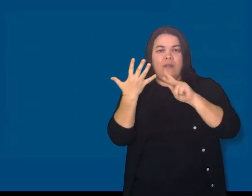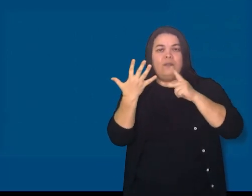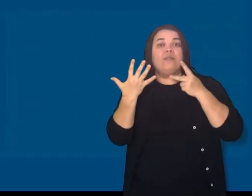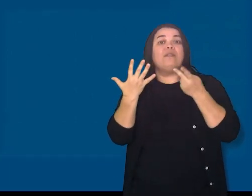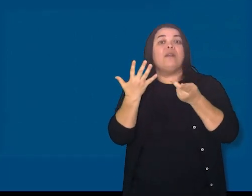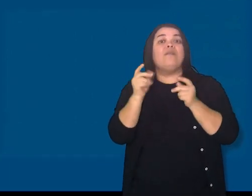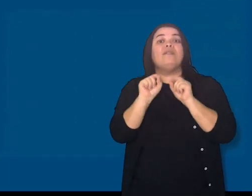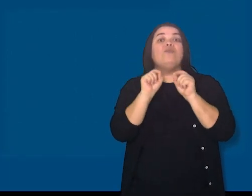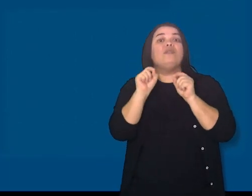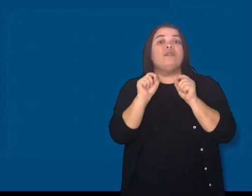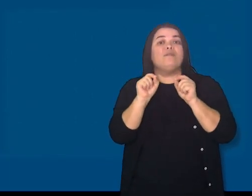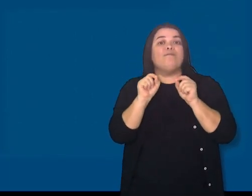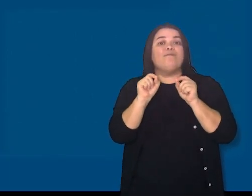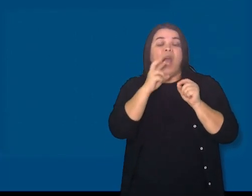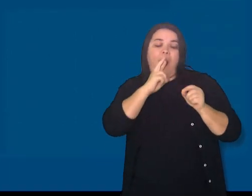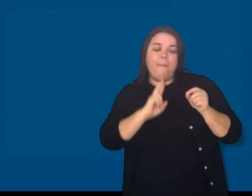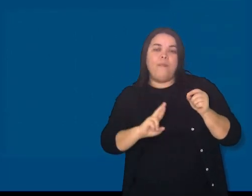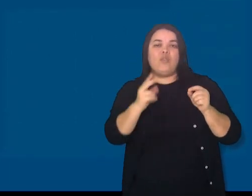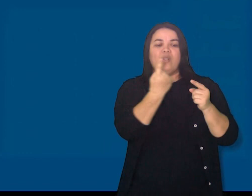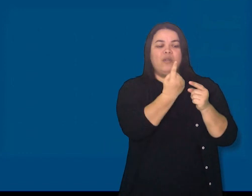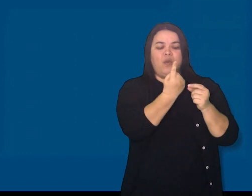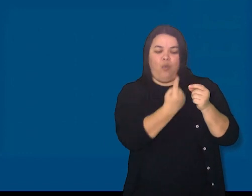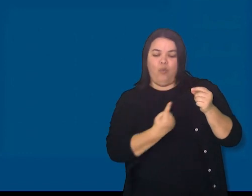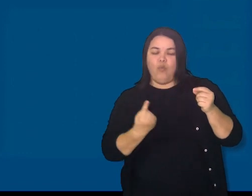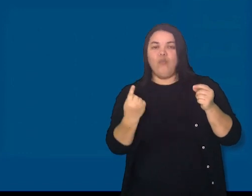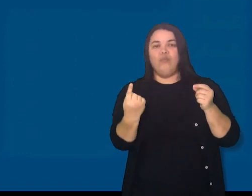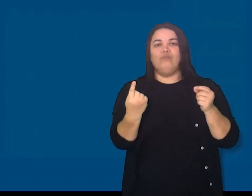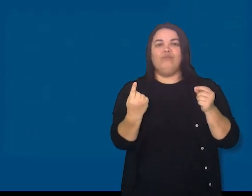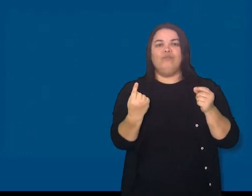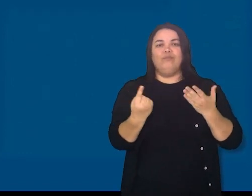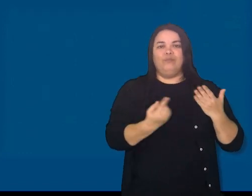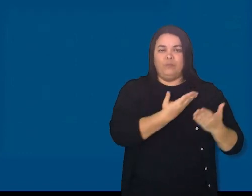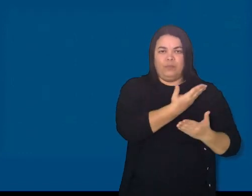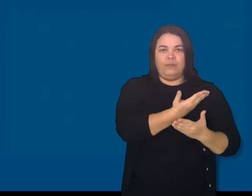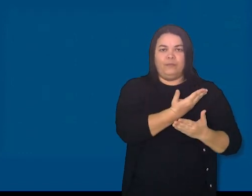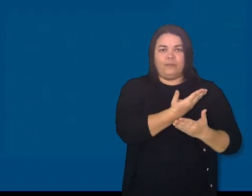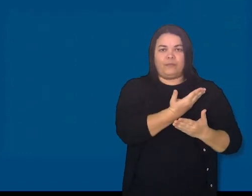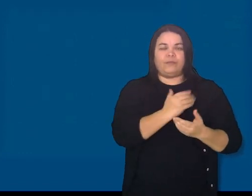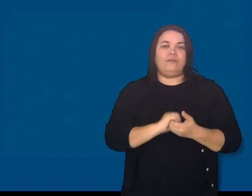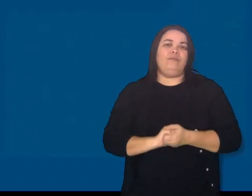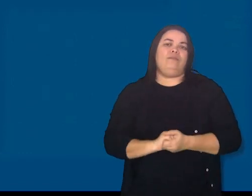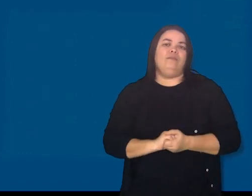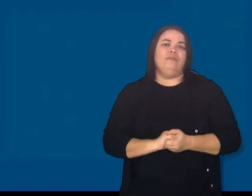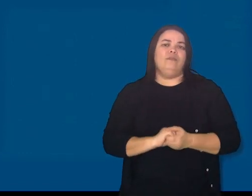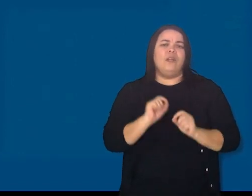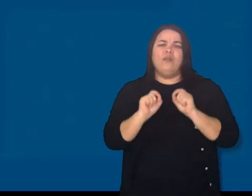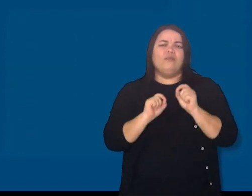resultado, será o próprio número da base.